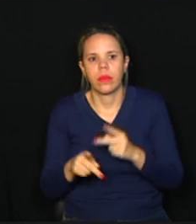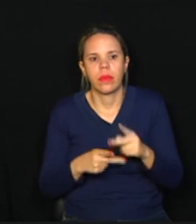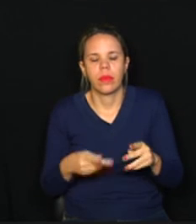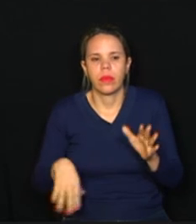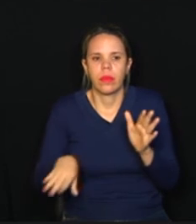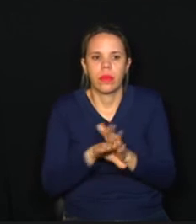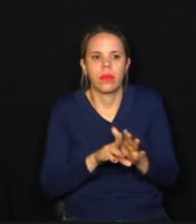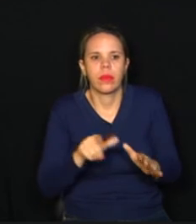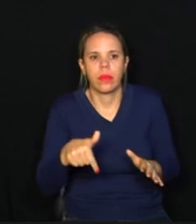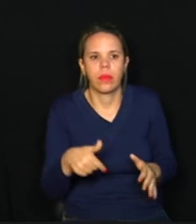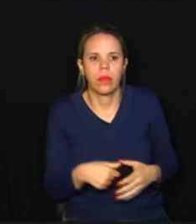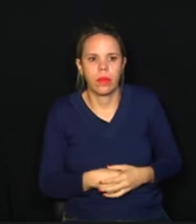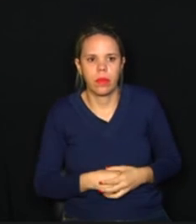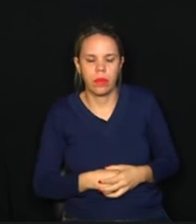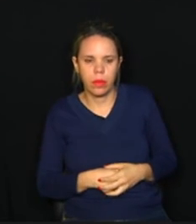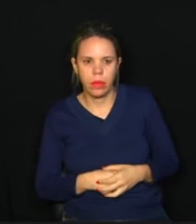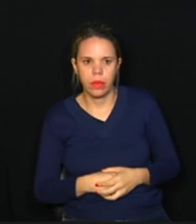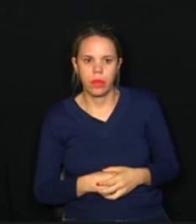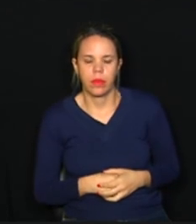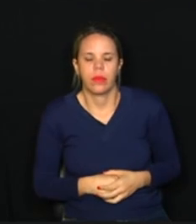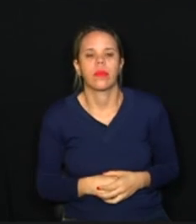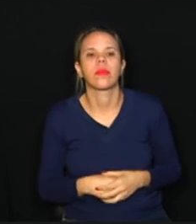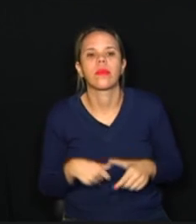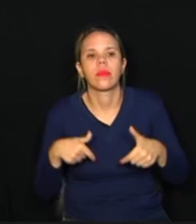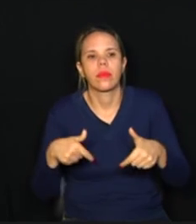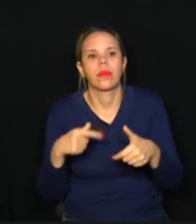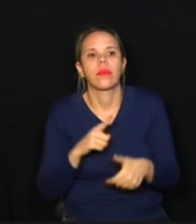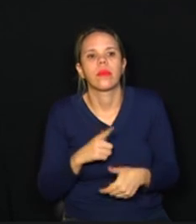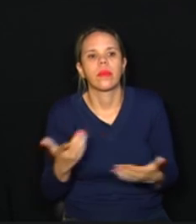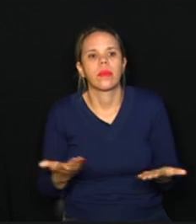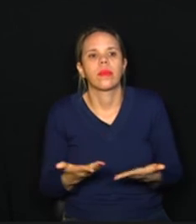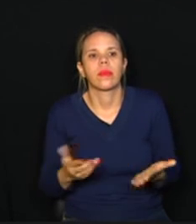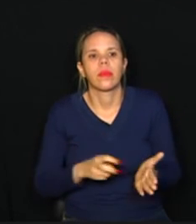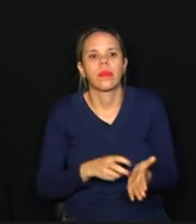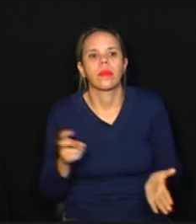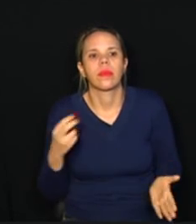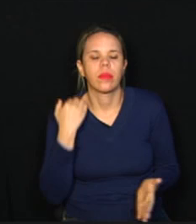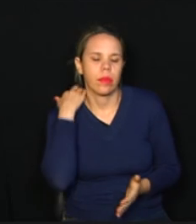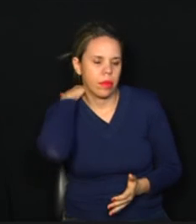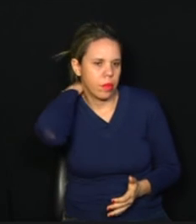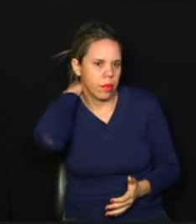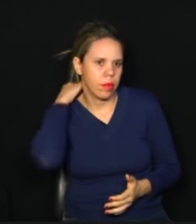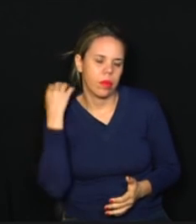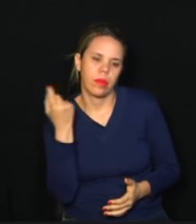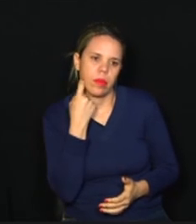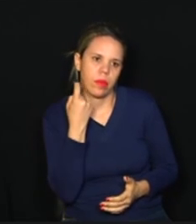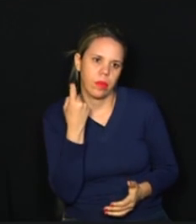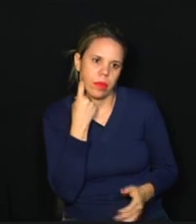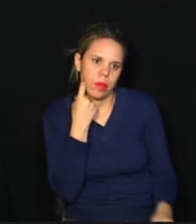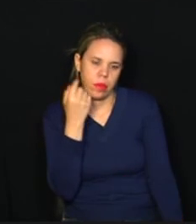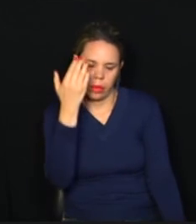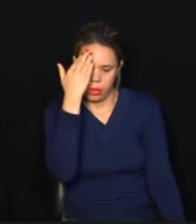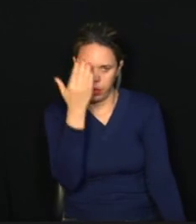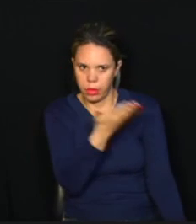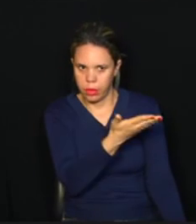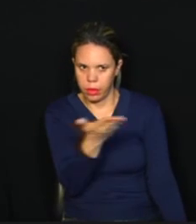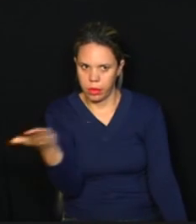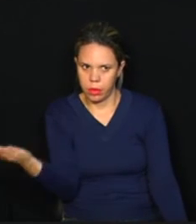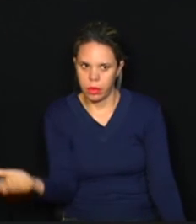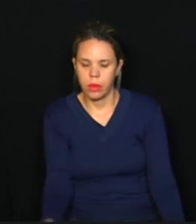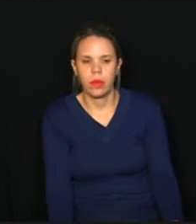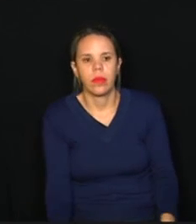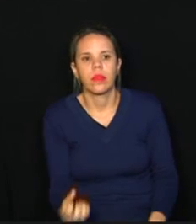a ver depois essa atividade que nós tivemos hoje na manhã dessa sexta-feira. Gente, muito obrigado,